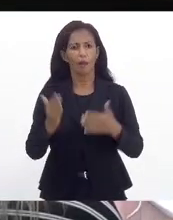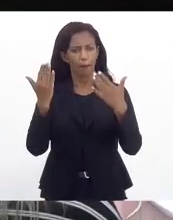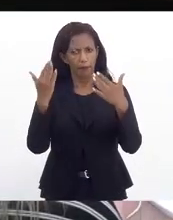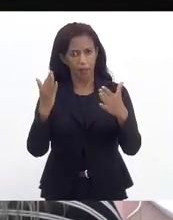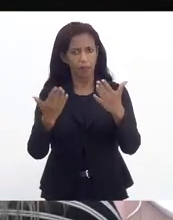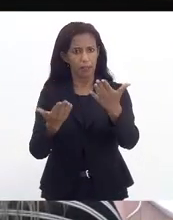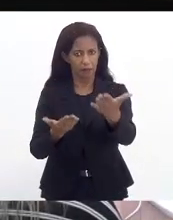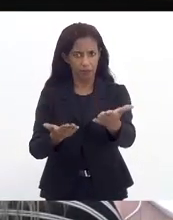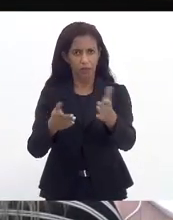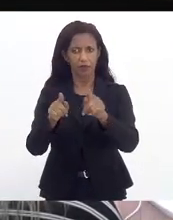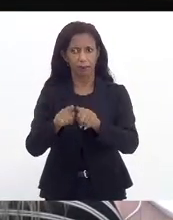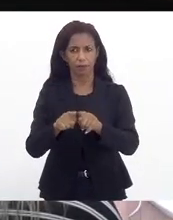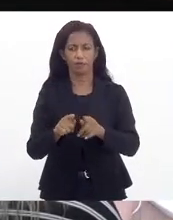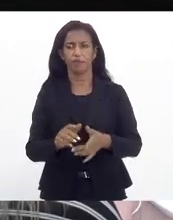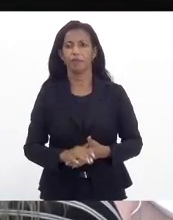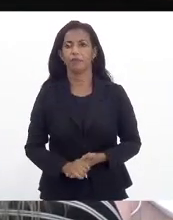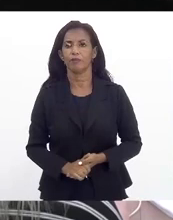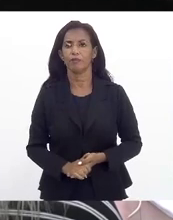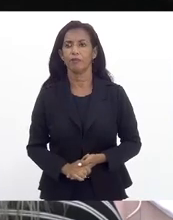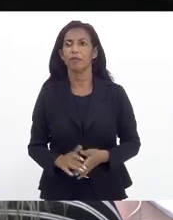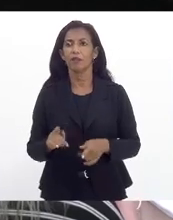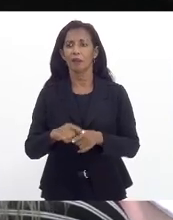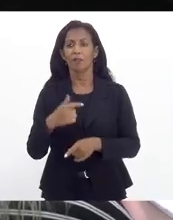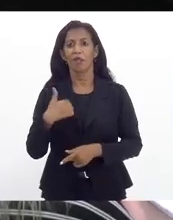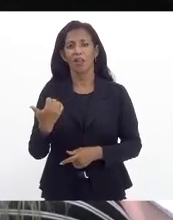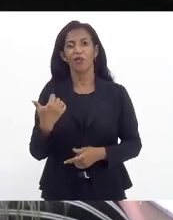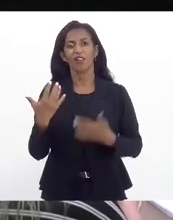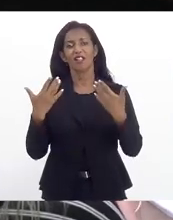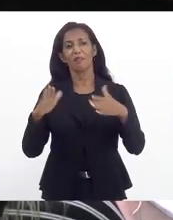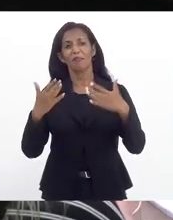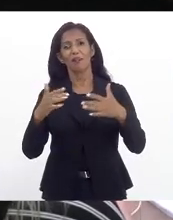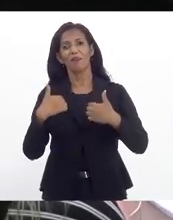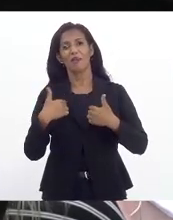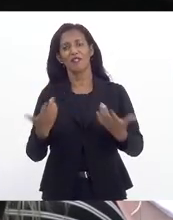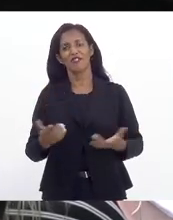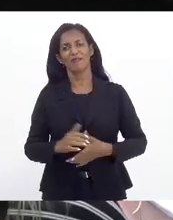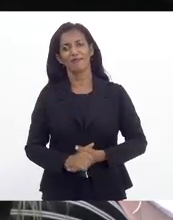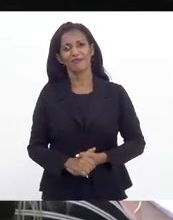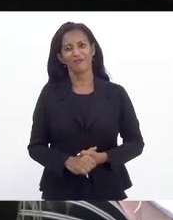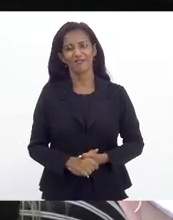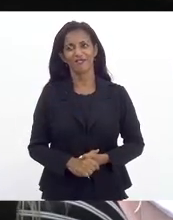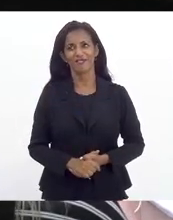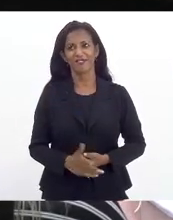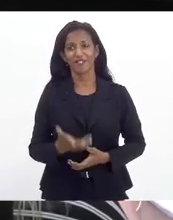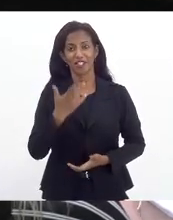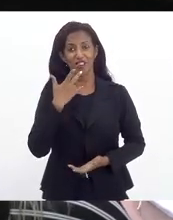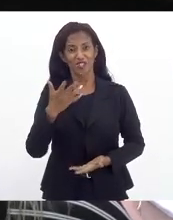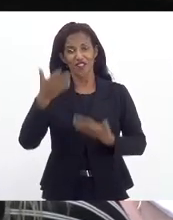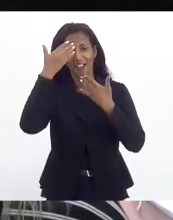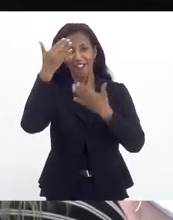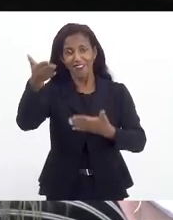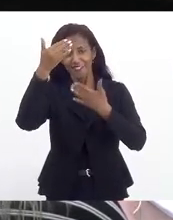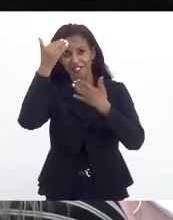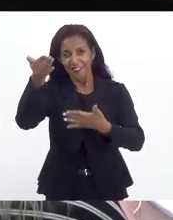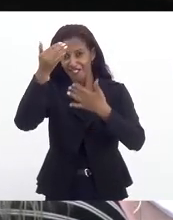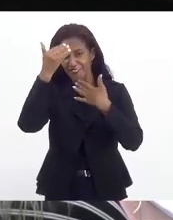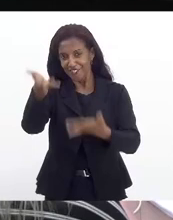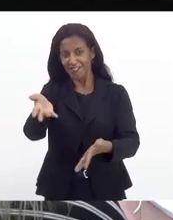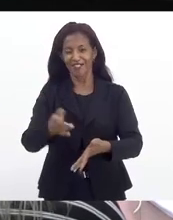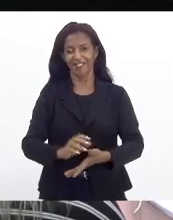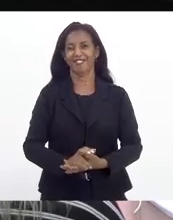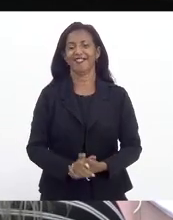Muito obrigado Obrigado Queria também Receber os parabéns Deputado Boa Excelência Já tinha falado Aliás Boa Excelência Eu já agradeci Várias vezes